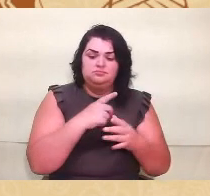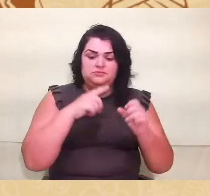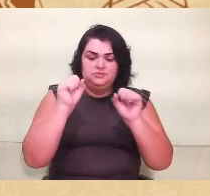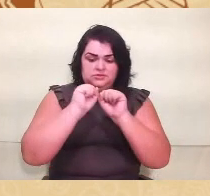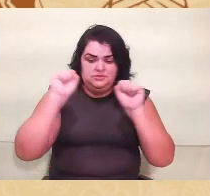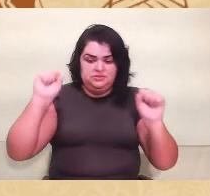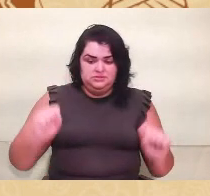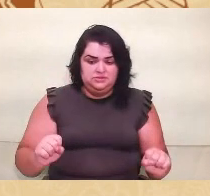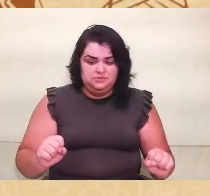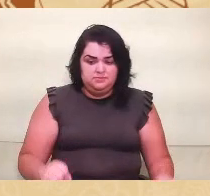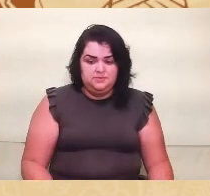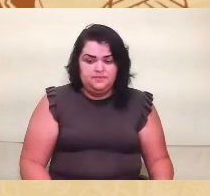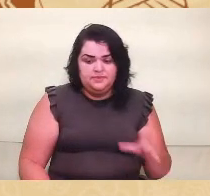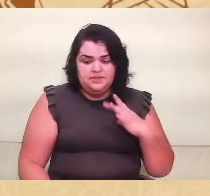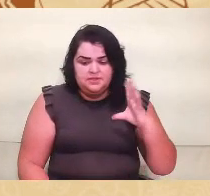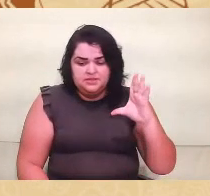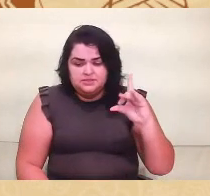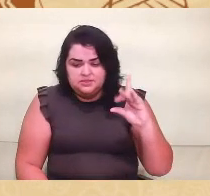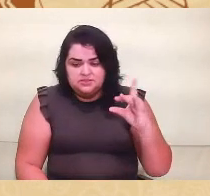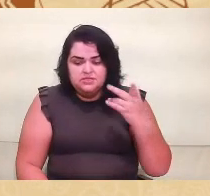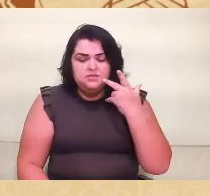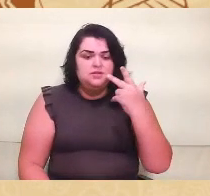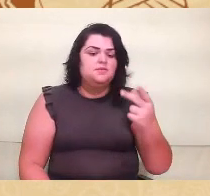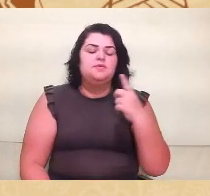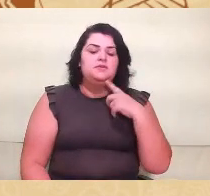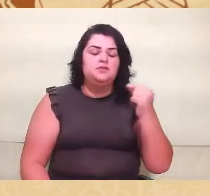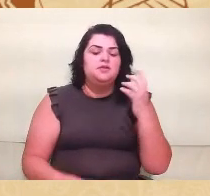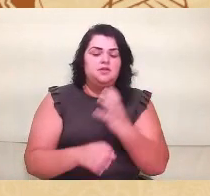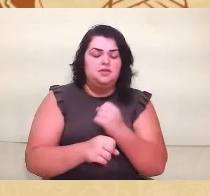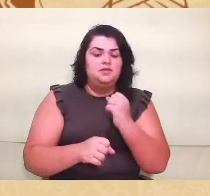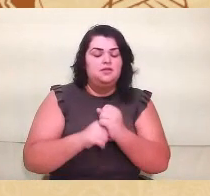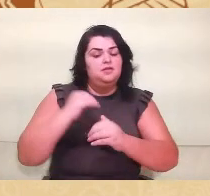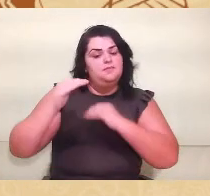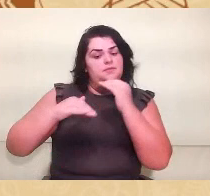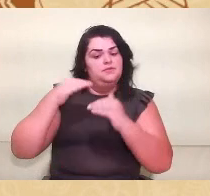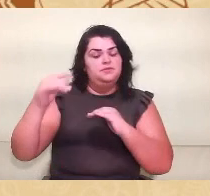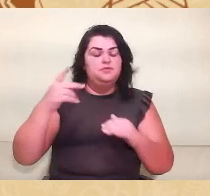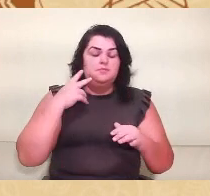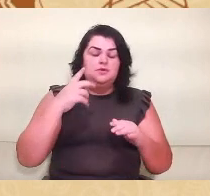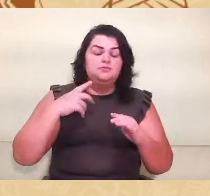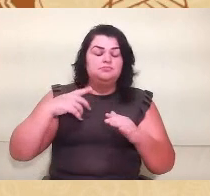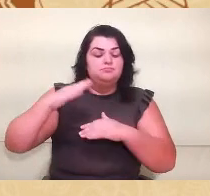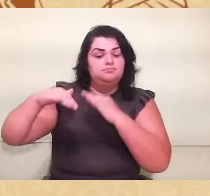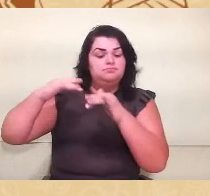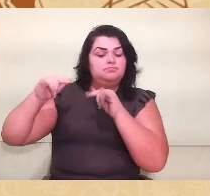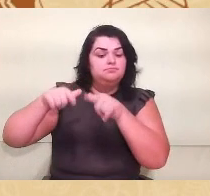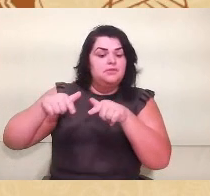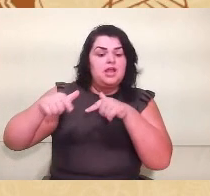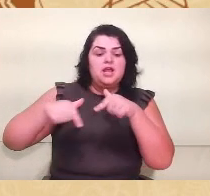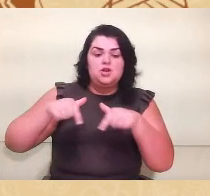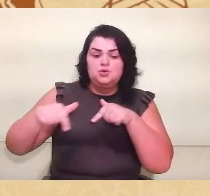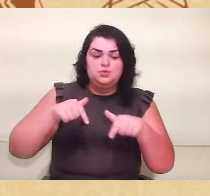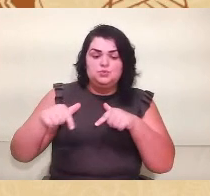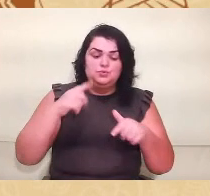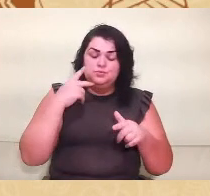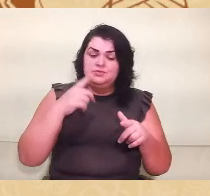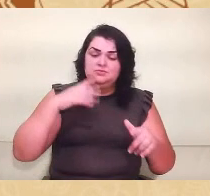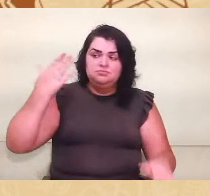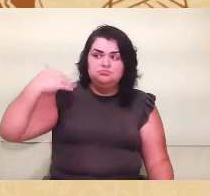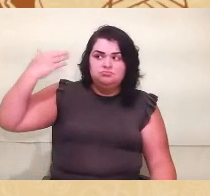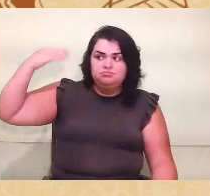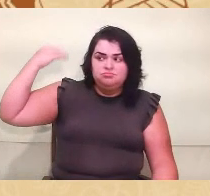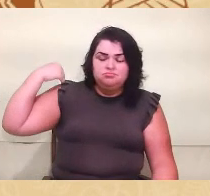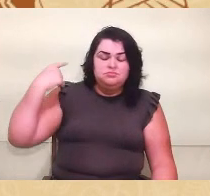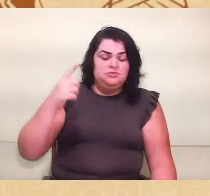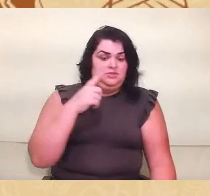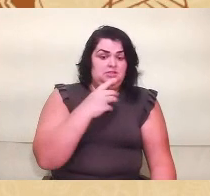ou ciência, é naturalmente anticapitalista, antiburguês, antimercadológico, decolonial e antiestatal. Está aí uma das razões, tem